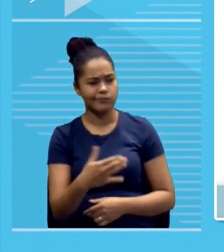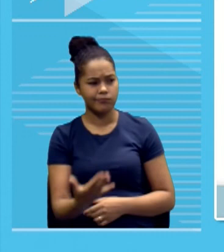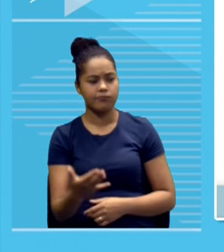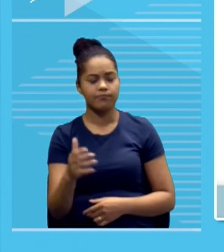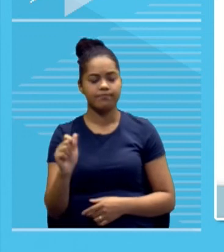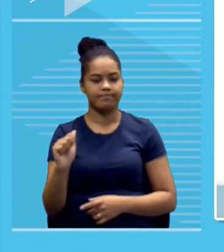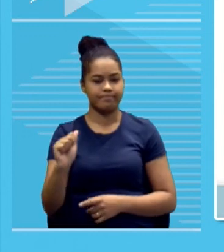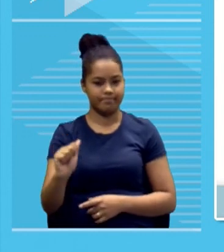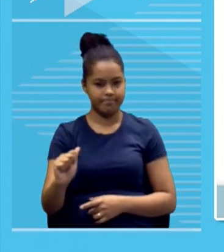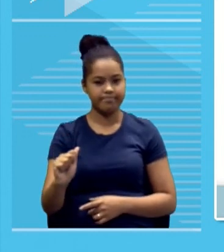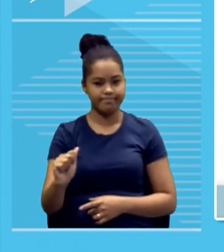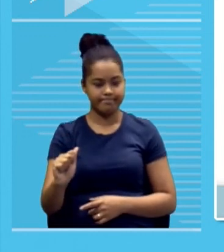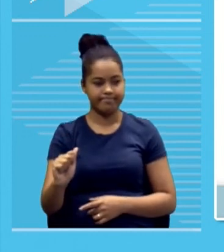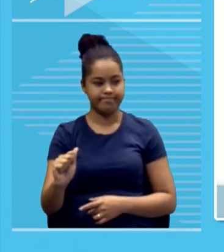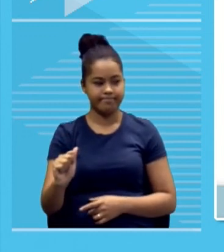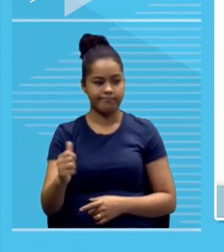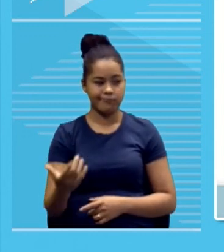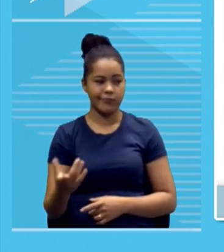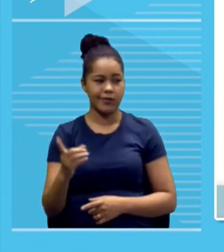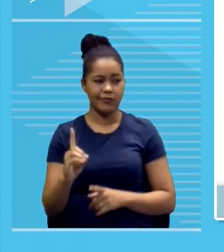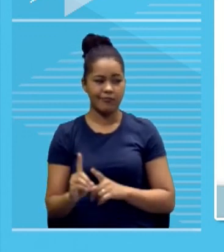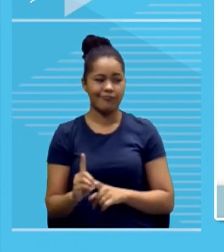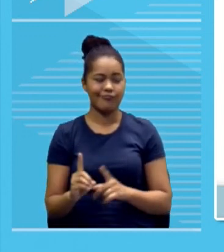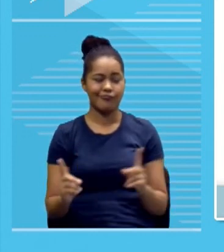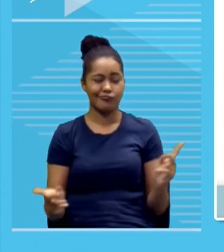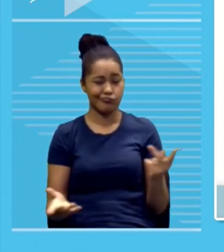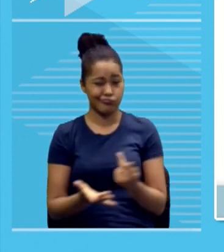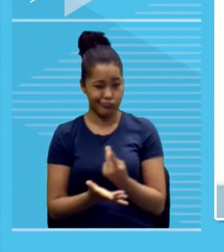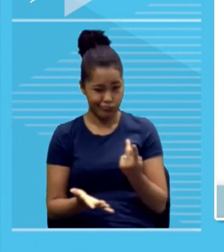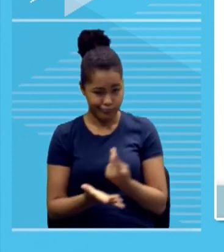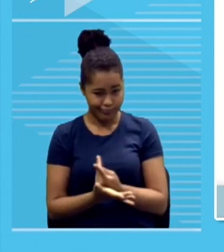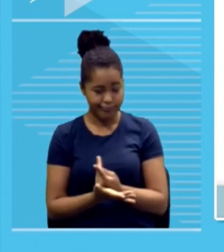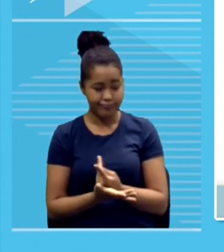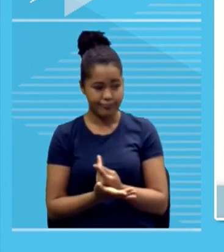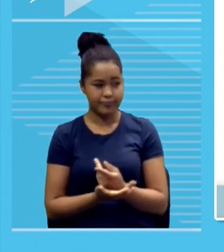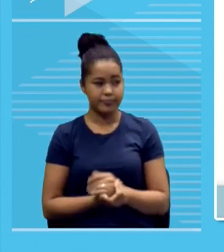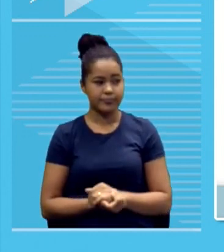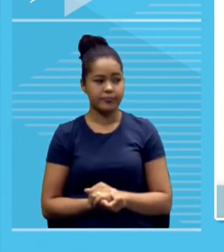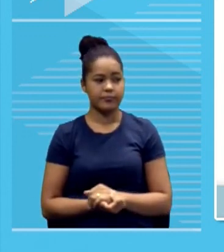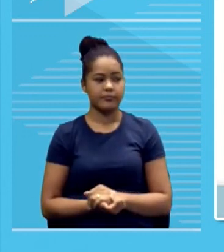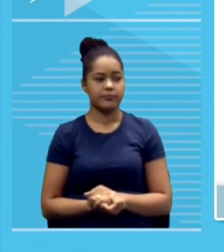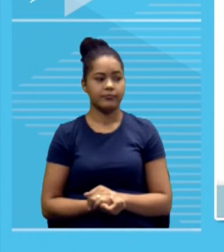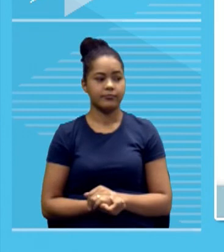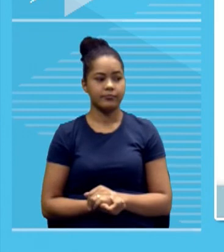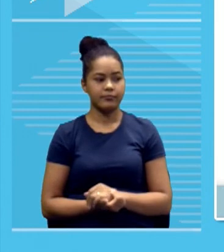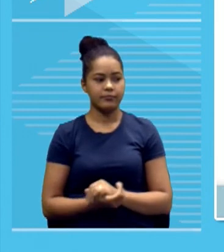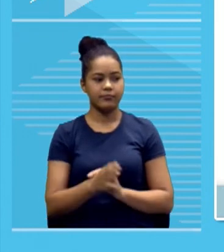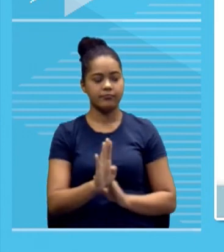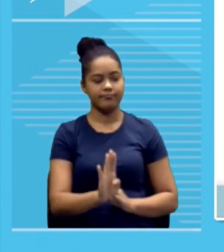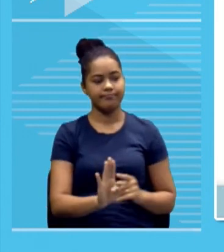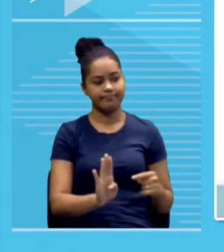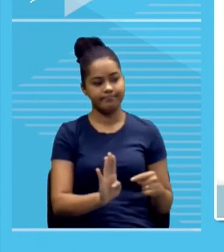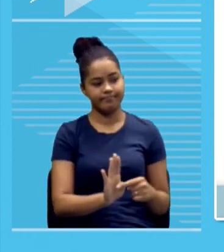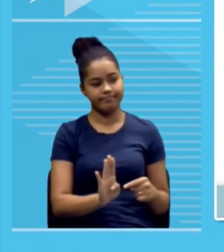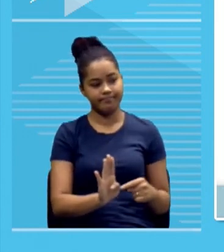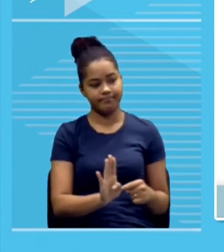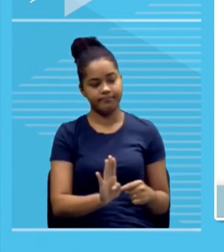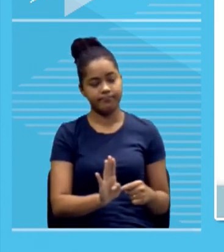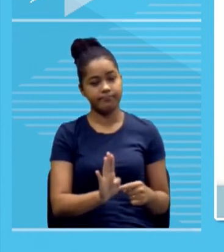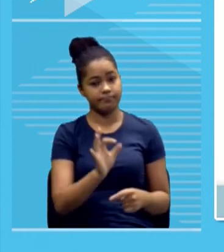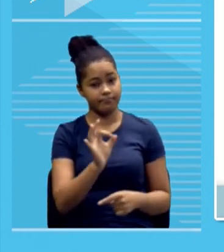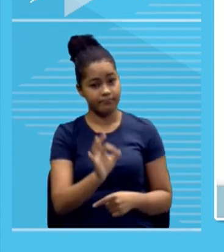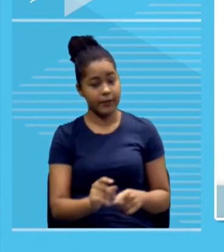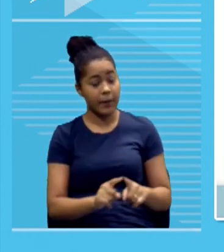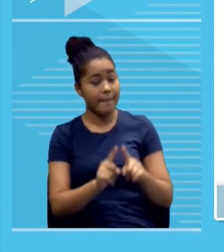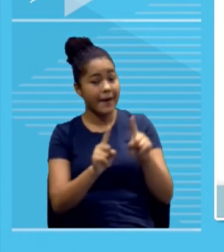A. A letra D está mais falsa ainda, tá? Agora na parte de apenas. E A é igual a IB, que é igual a IE, e C é igual a ID, está certo.